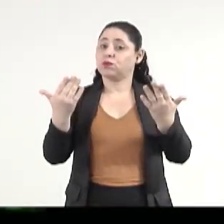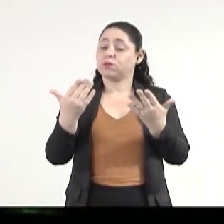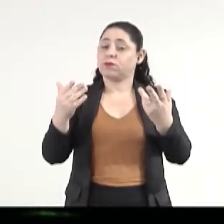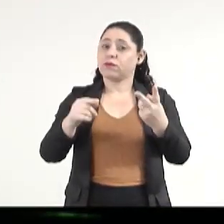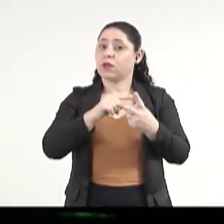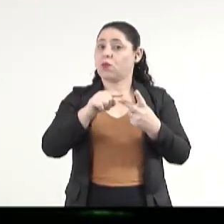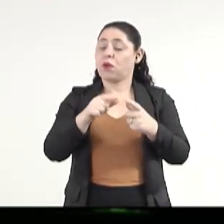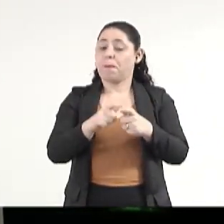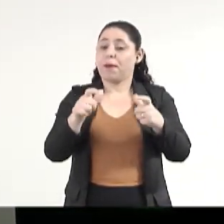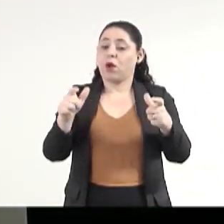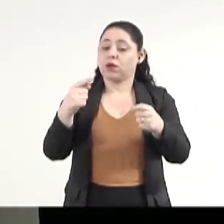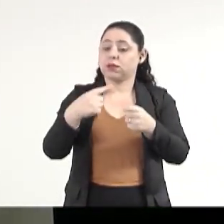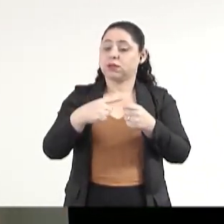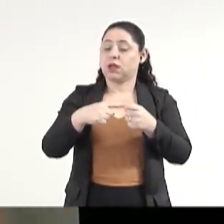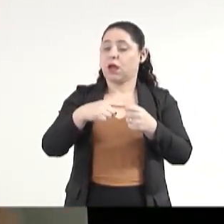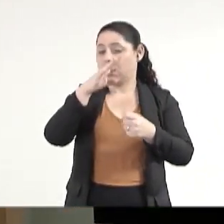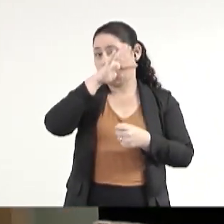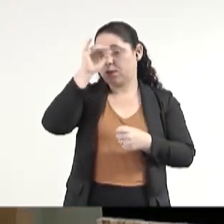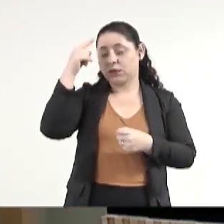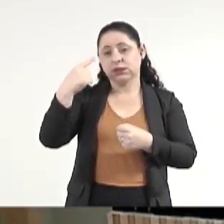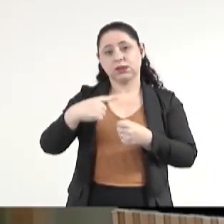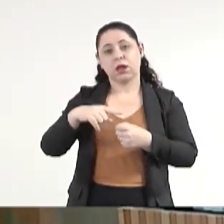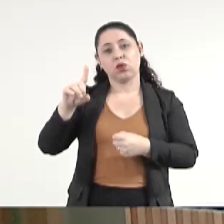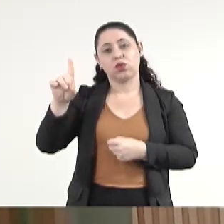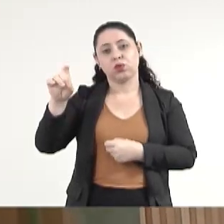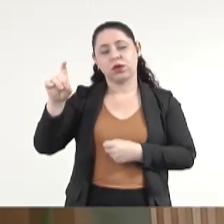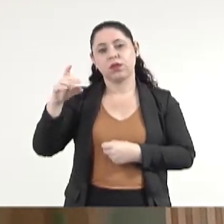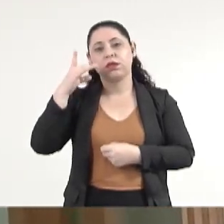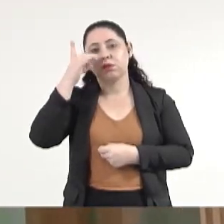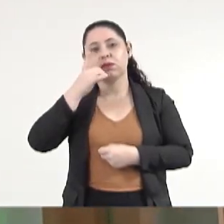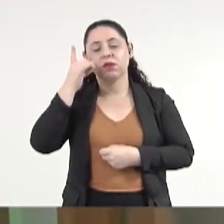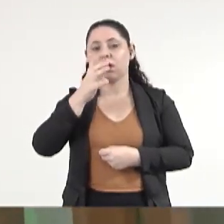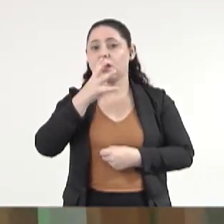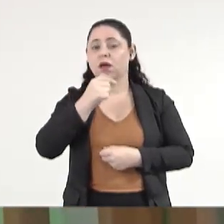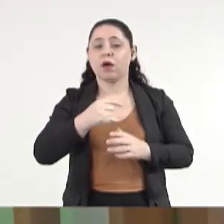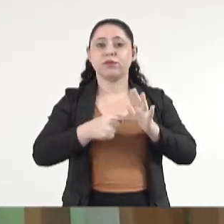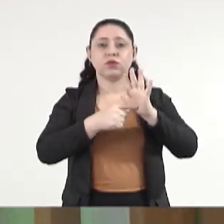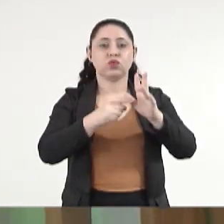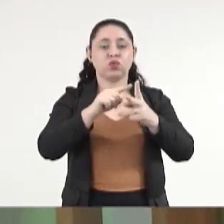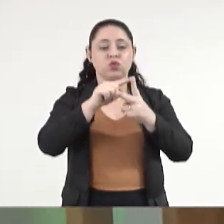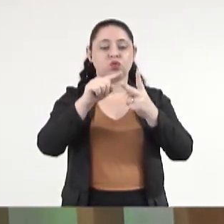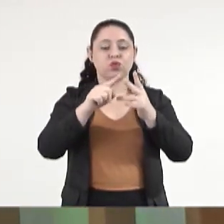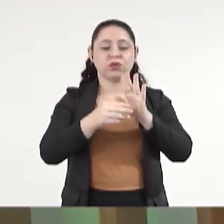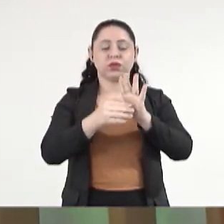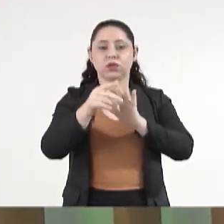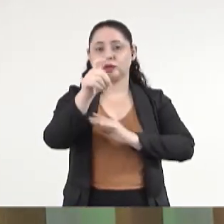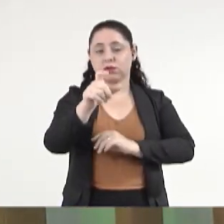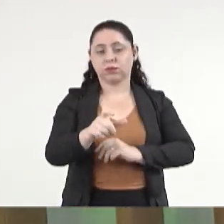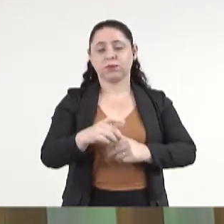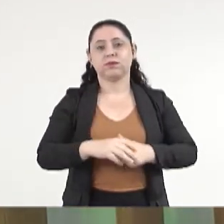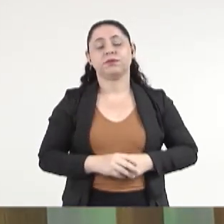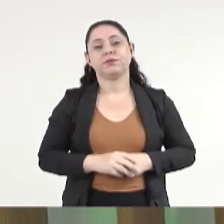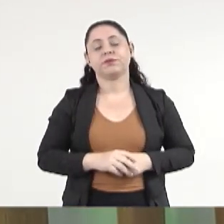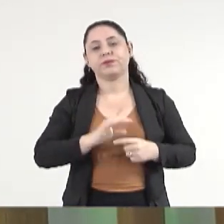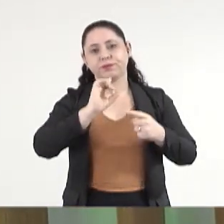a segunda maior cidade de Mato Grosso do Sul, município de Dourados. A deputada Lia Nogueira apresentou 2 indicações